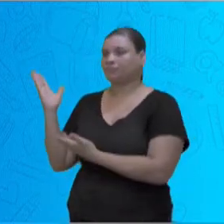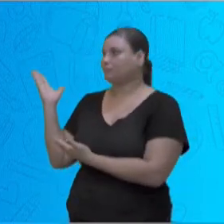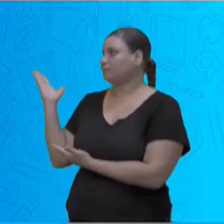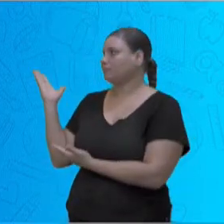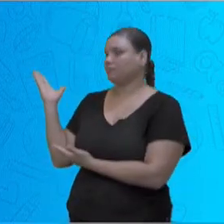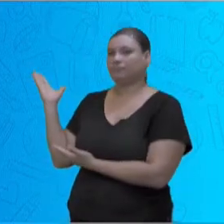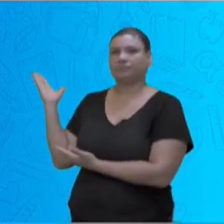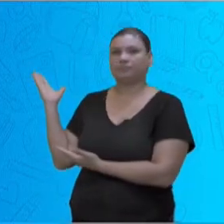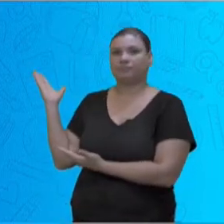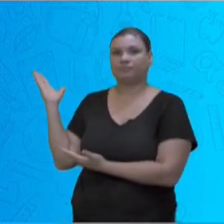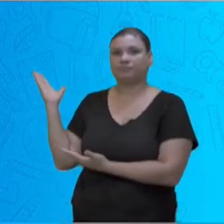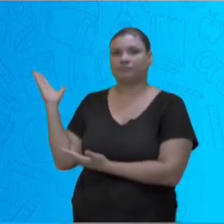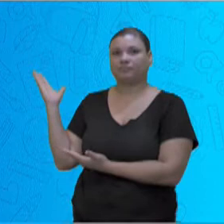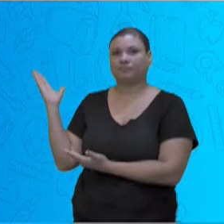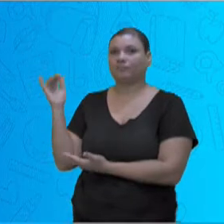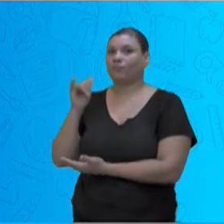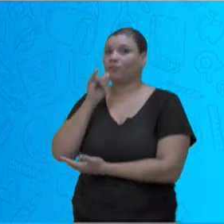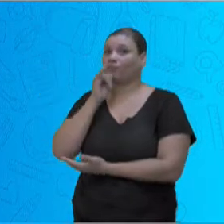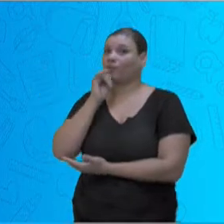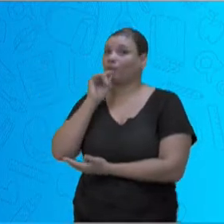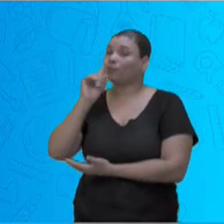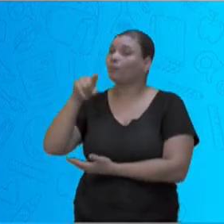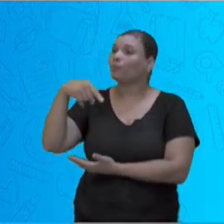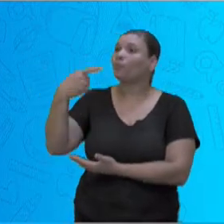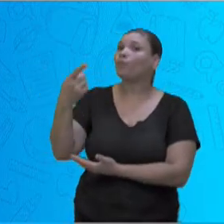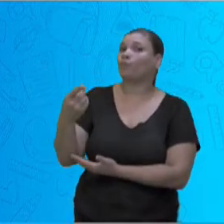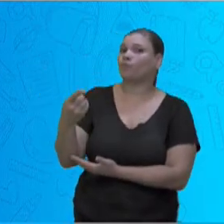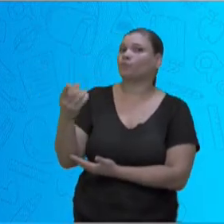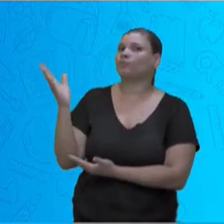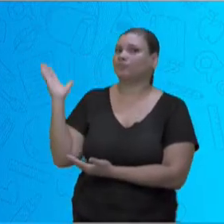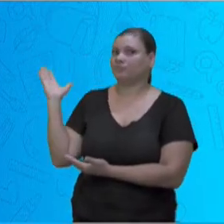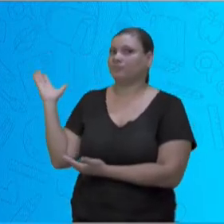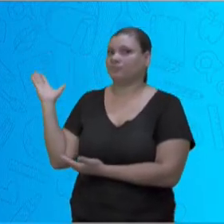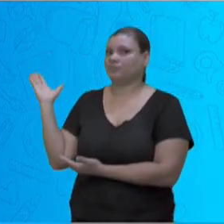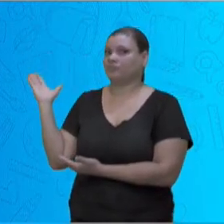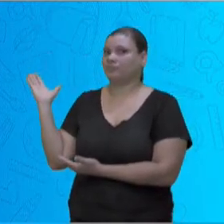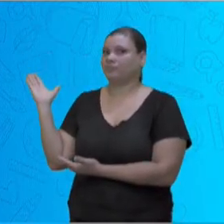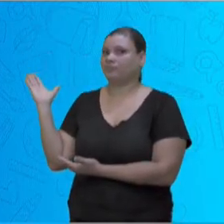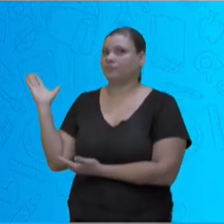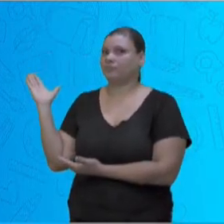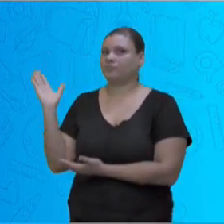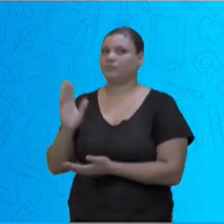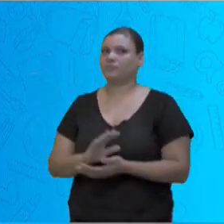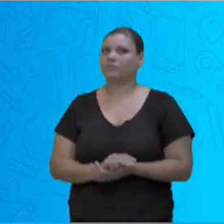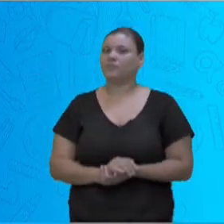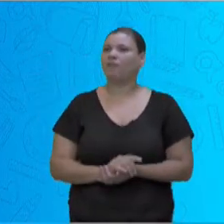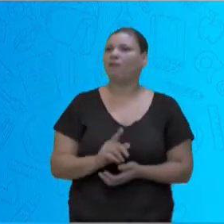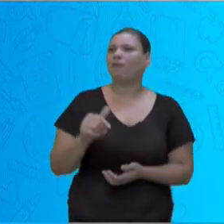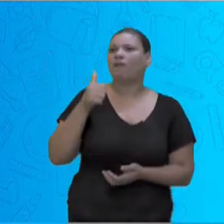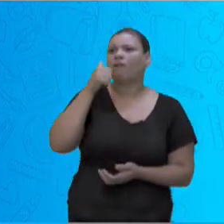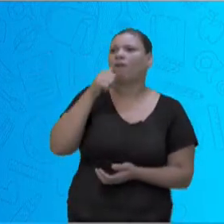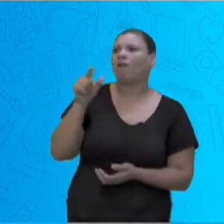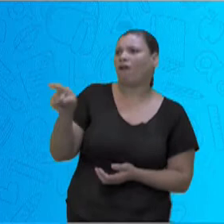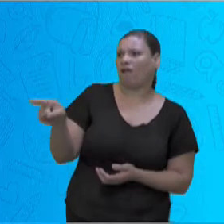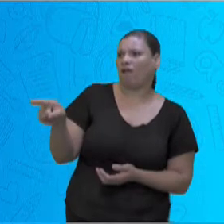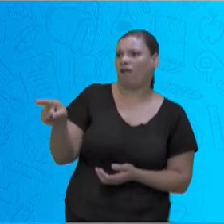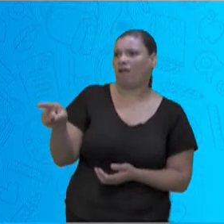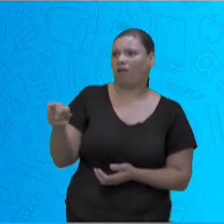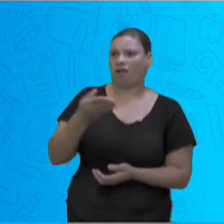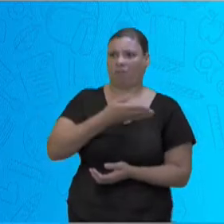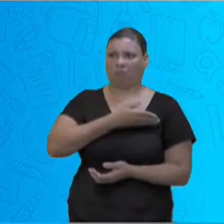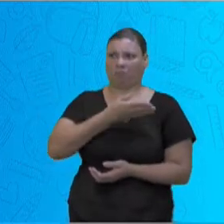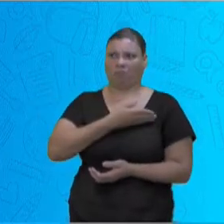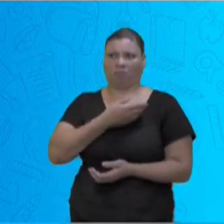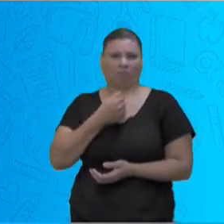she isn't my friend, tá vendo como é que já está simplificado? Ela não é a minha amiga,